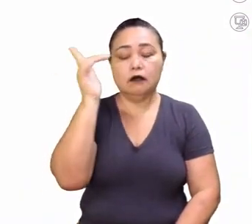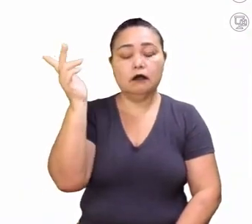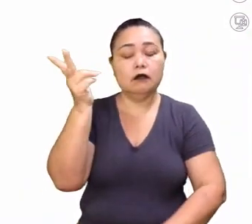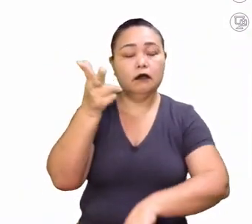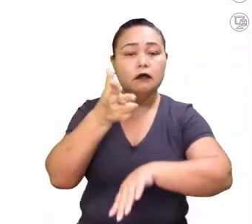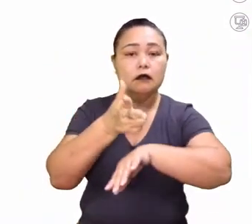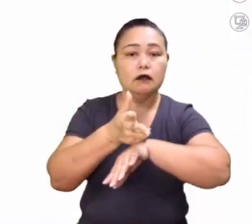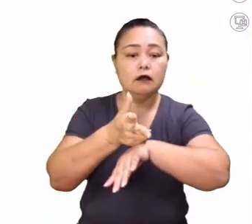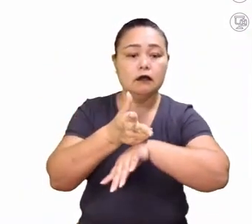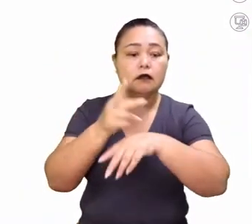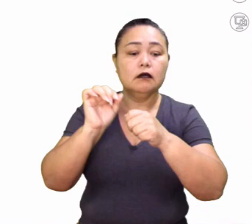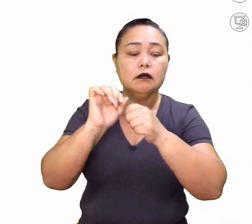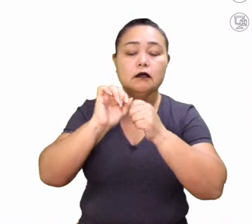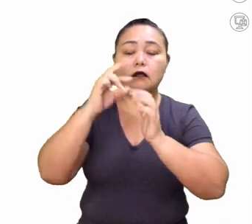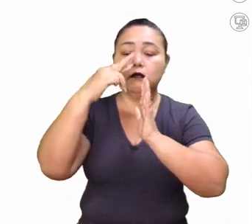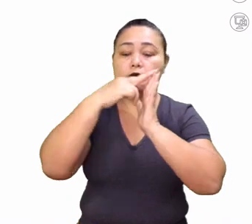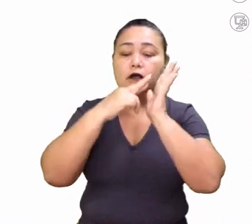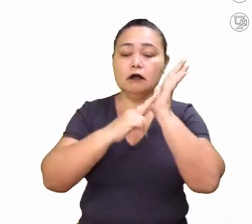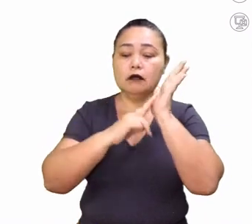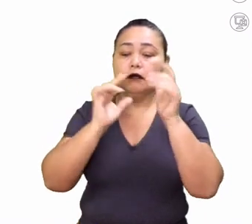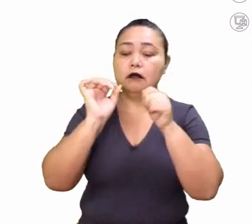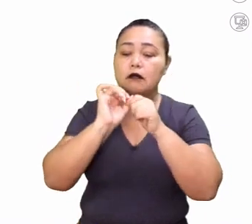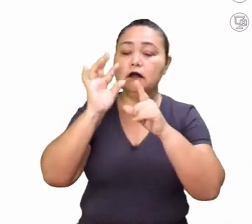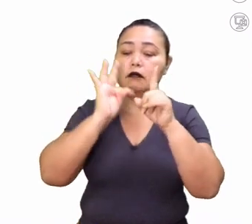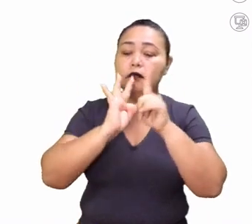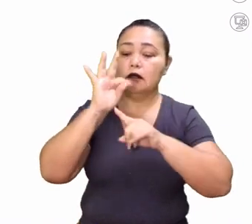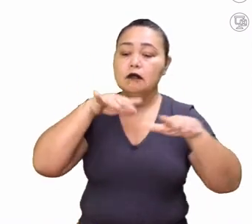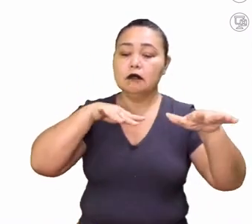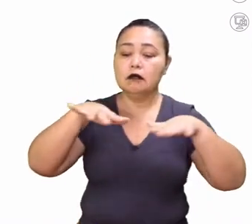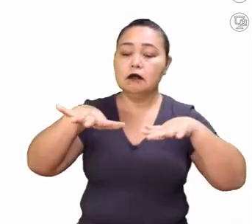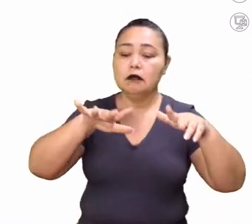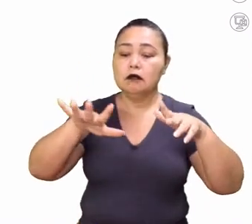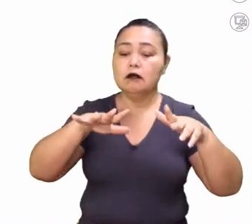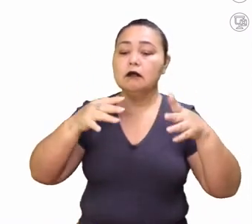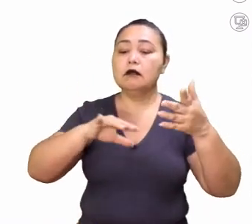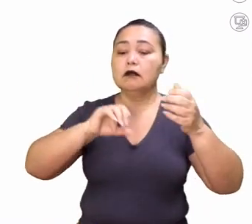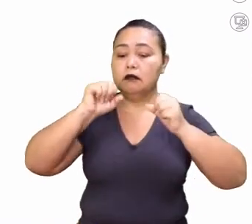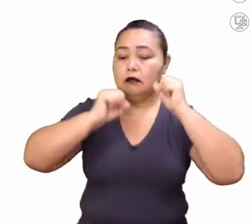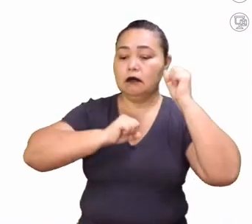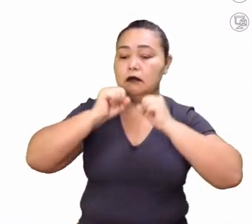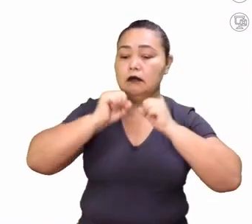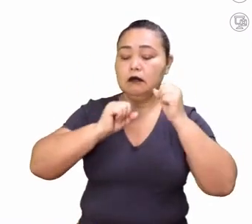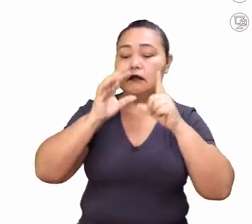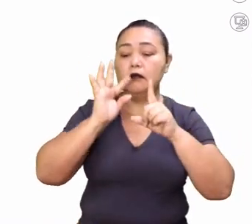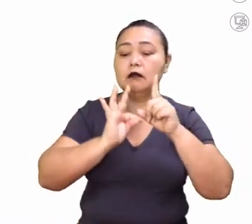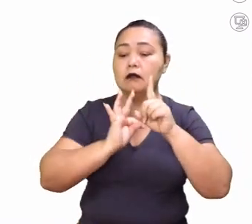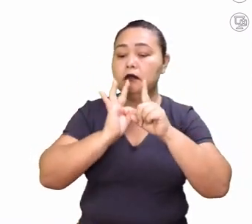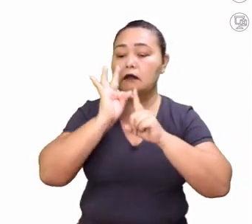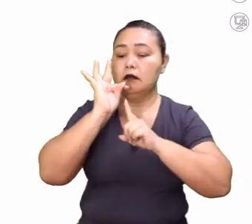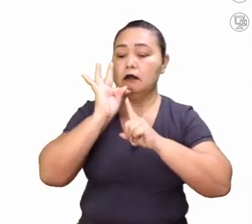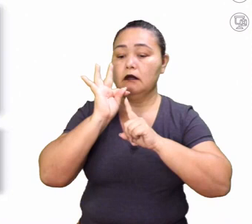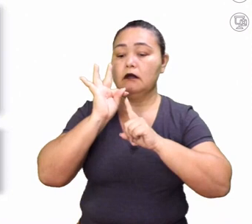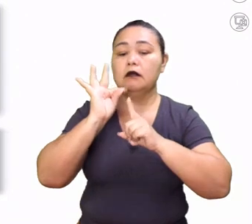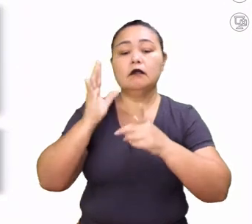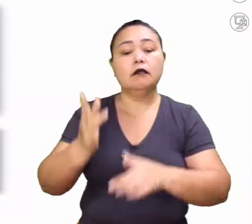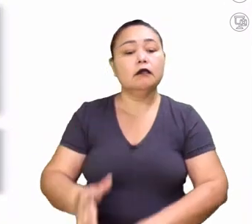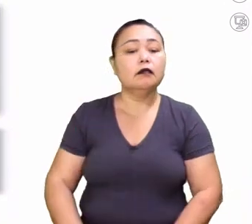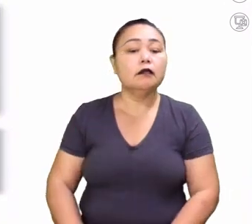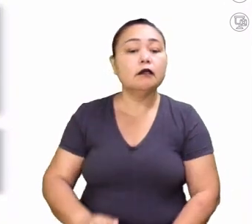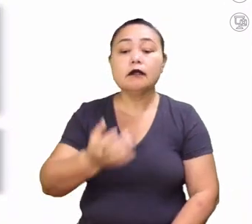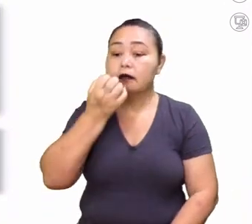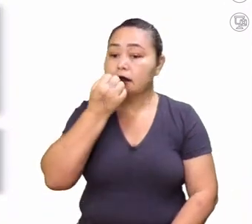vídeo leis da termodinâmica e máquinas térmicas que é o que nós vamos abordar nessas aulas agora Ok bom